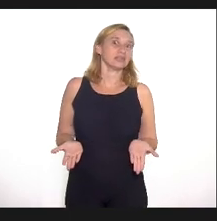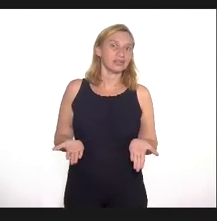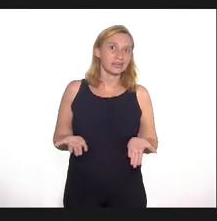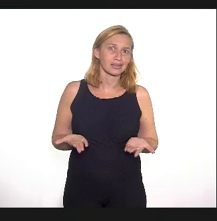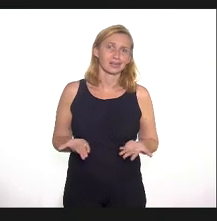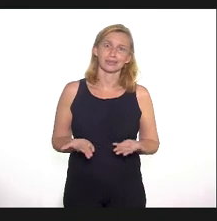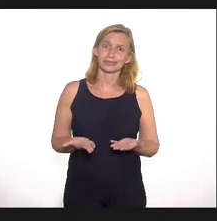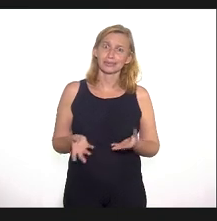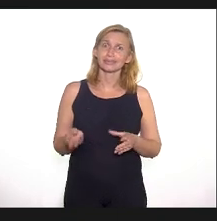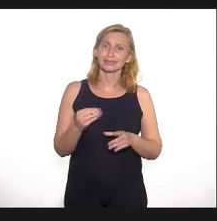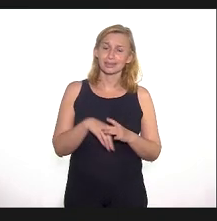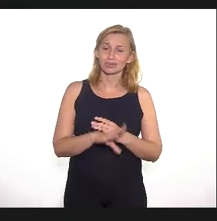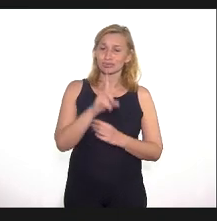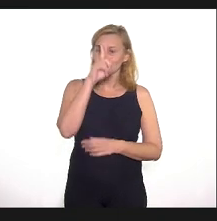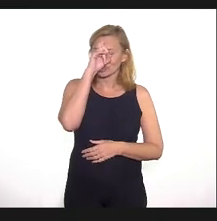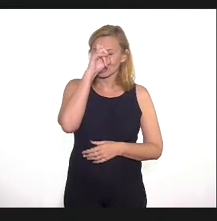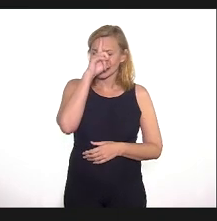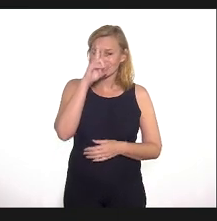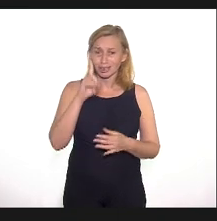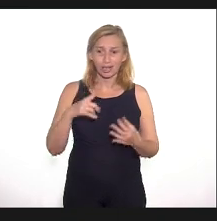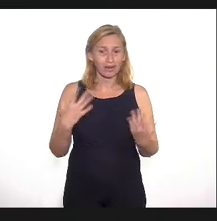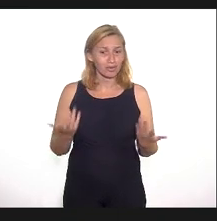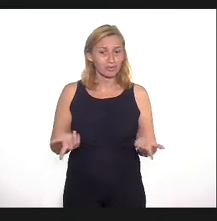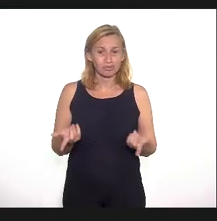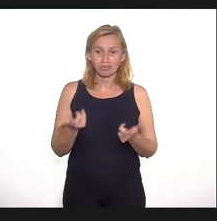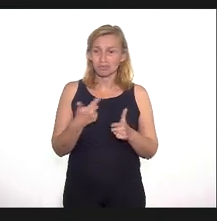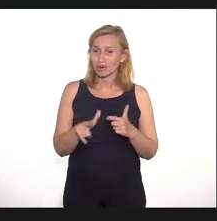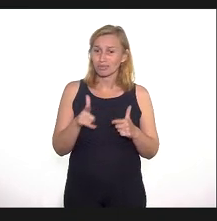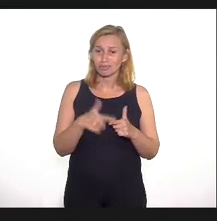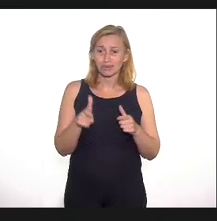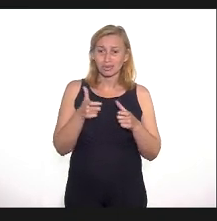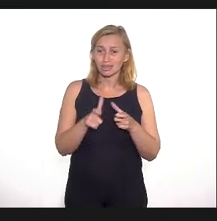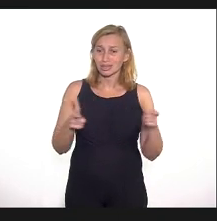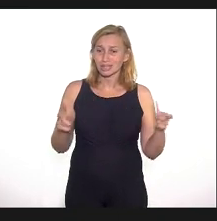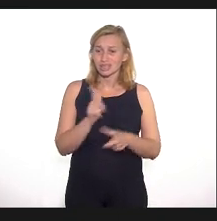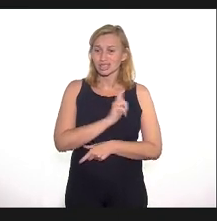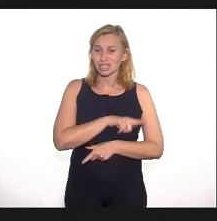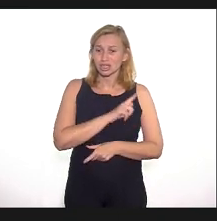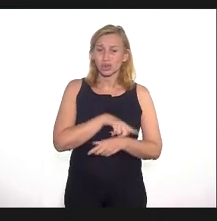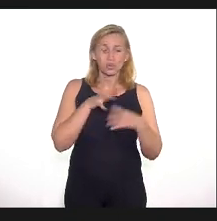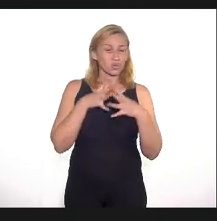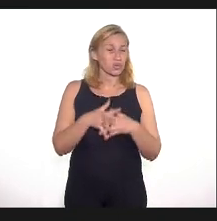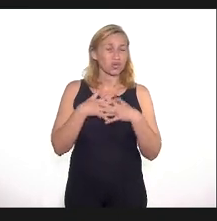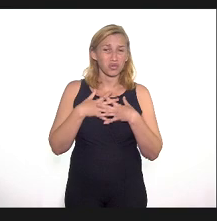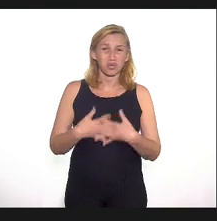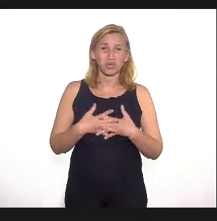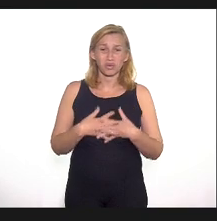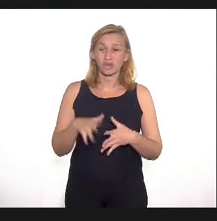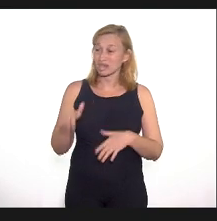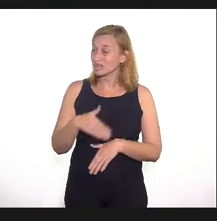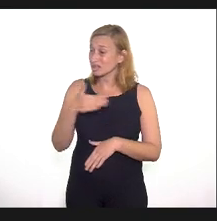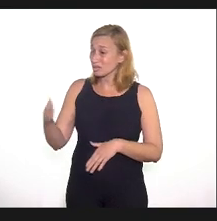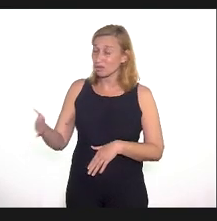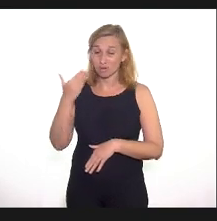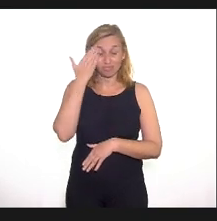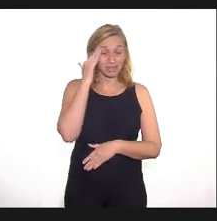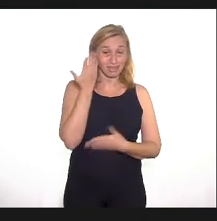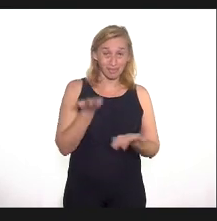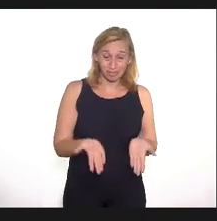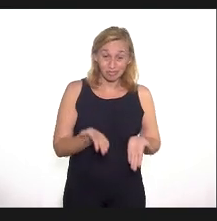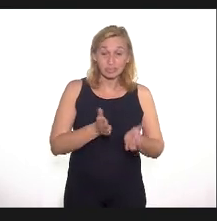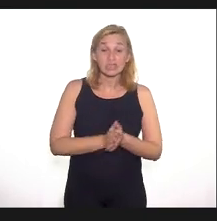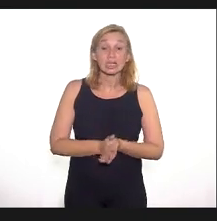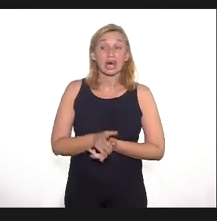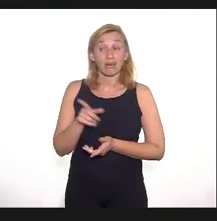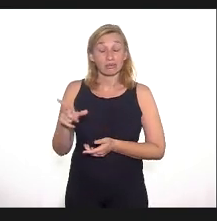caos dentro do hospital que tem essa gestão confusa para quem está do lado de fora entender.